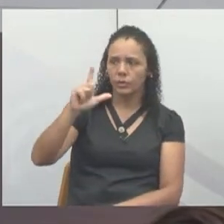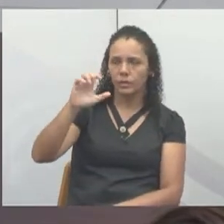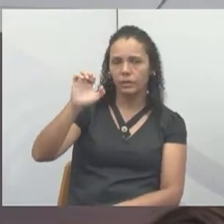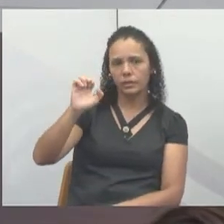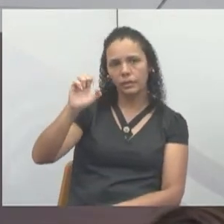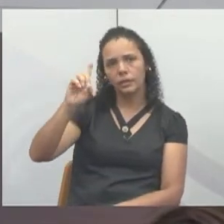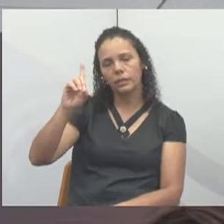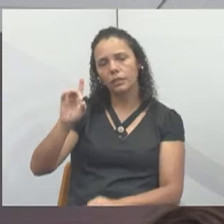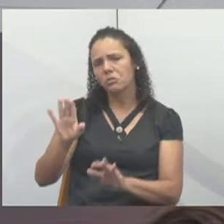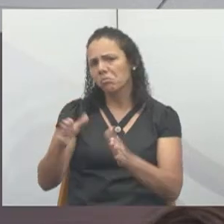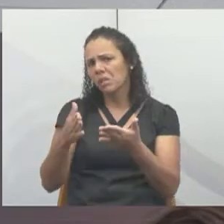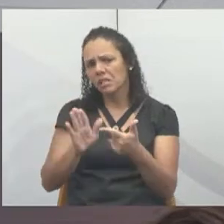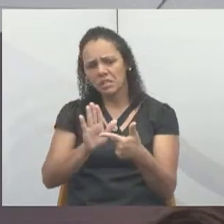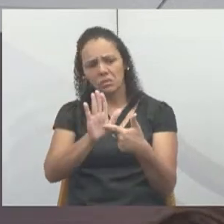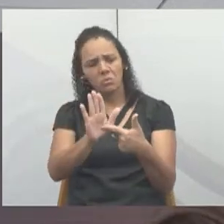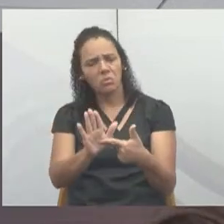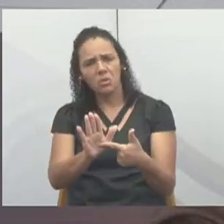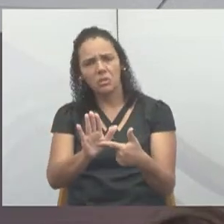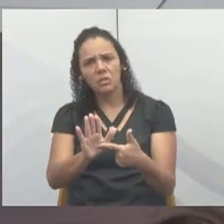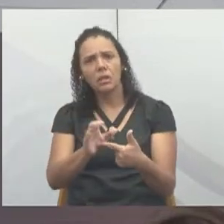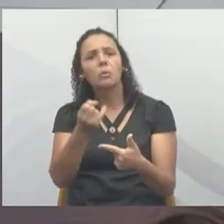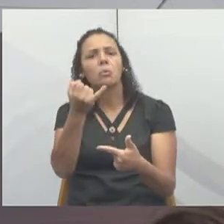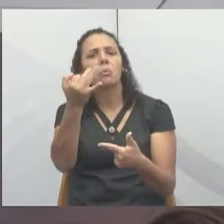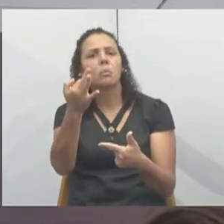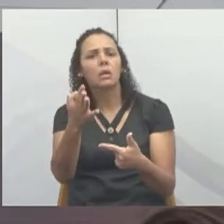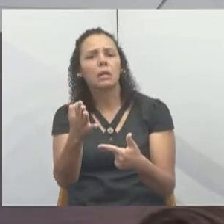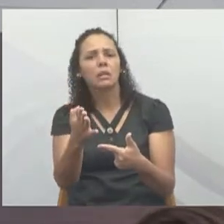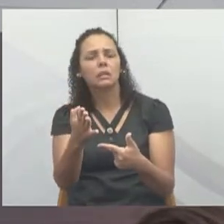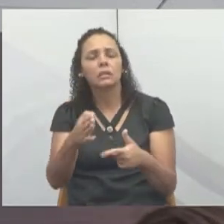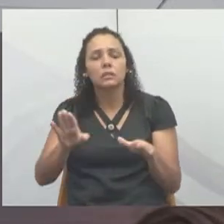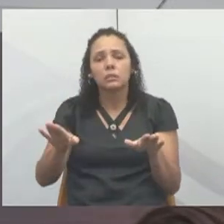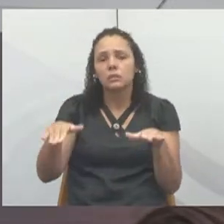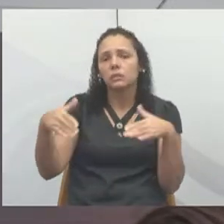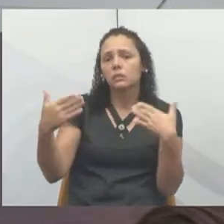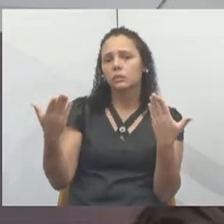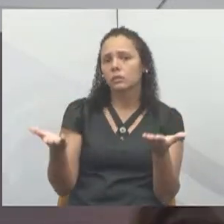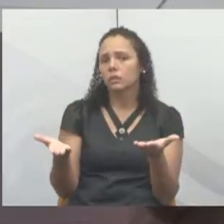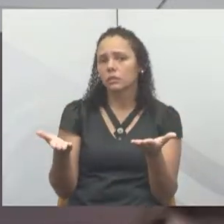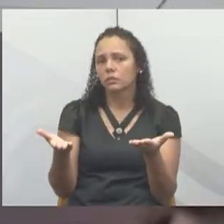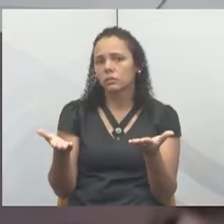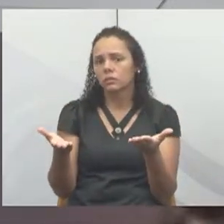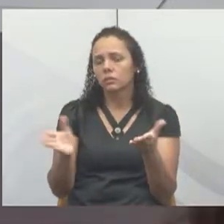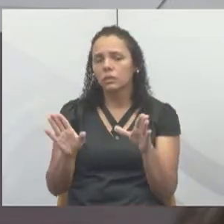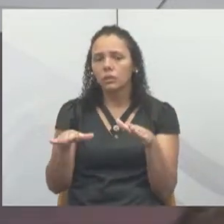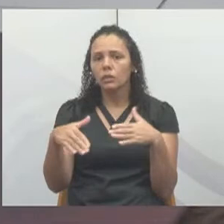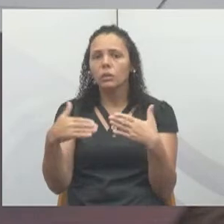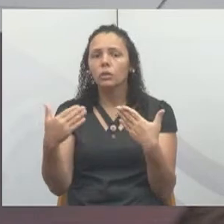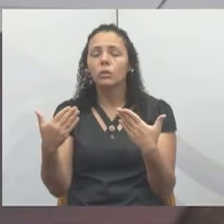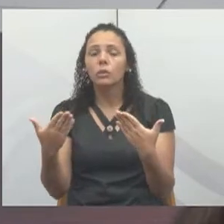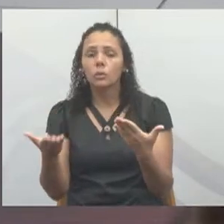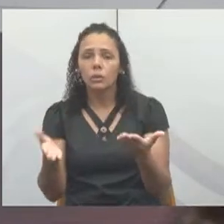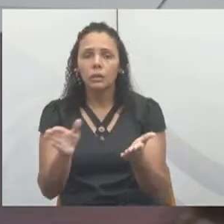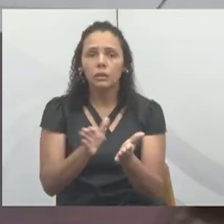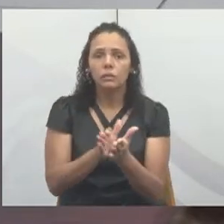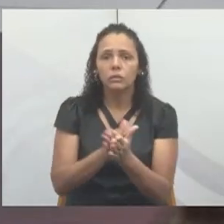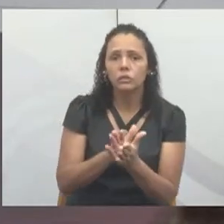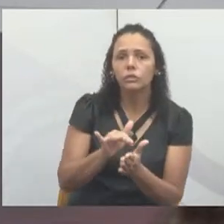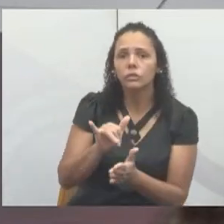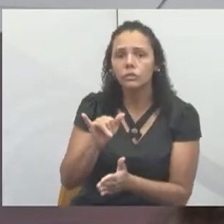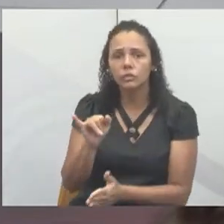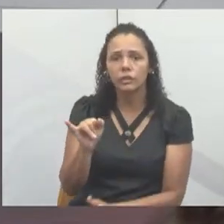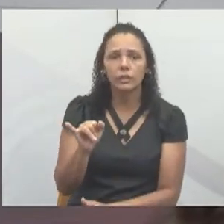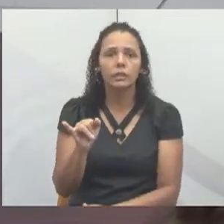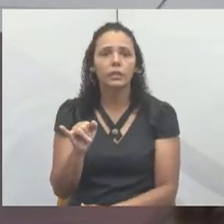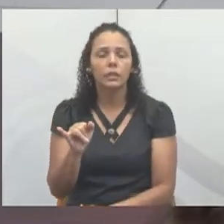diz quantas, quando e quando Jacareí, quando nós vamos poder dizer assim, Jacareí hoje